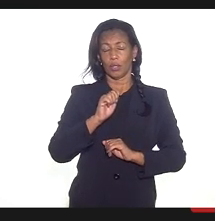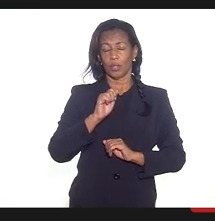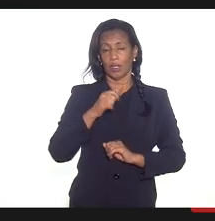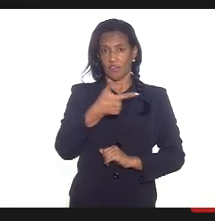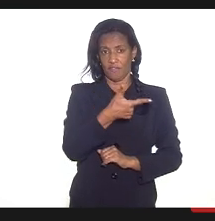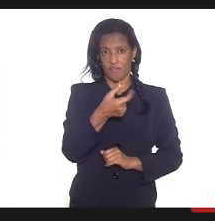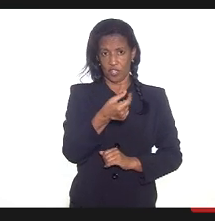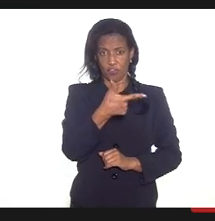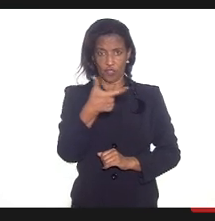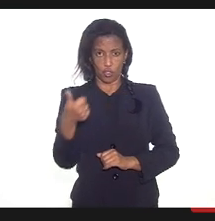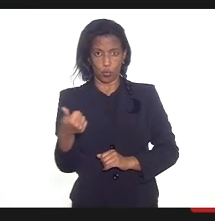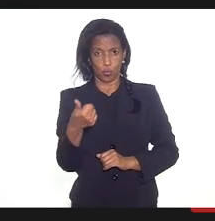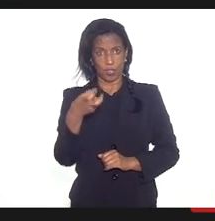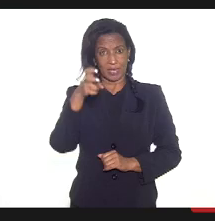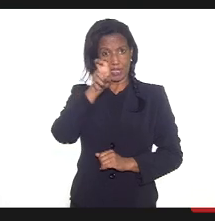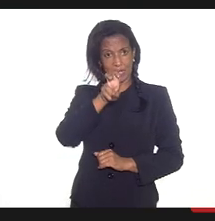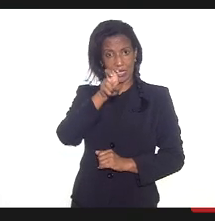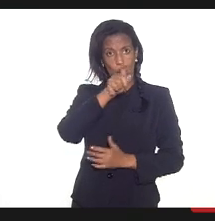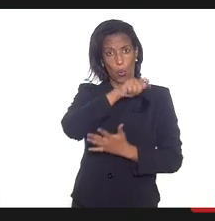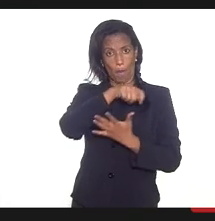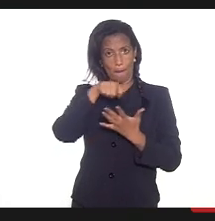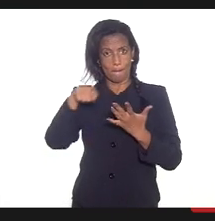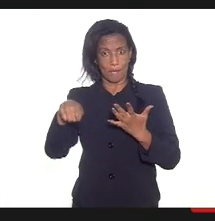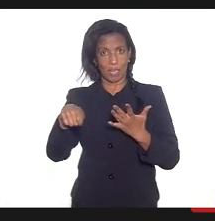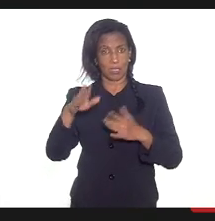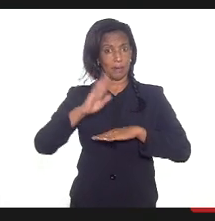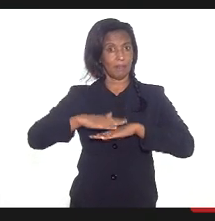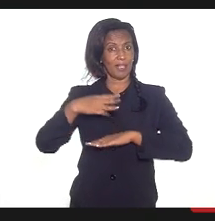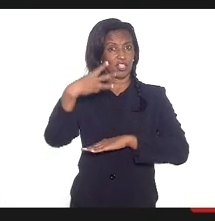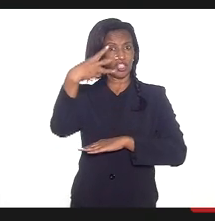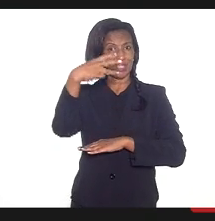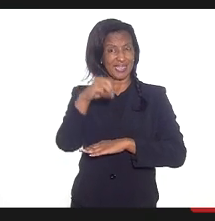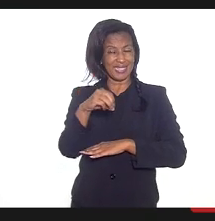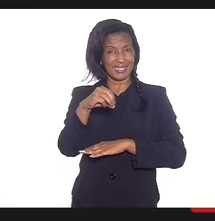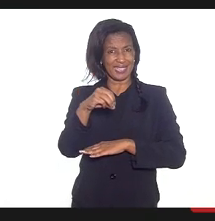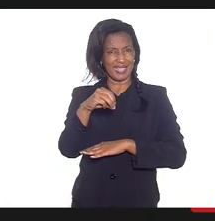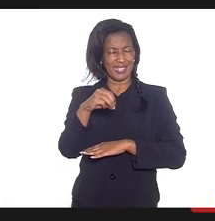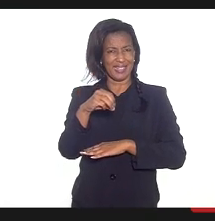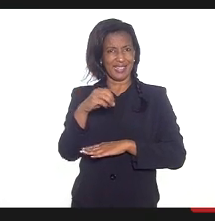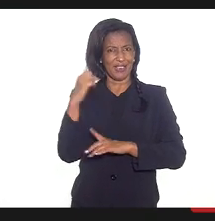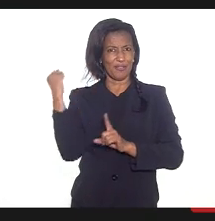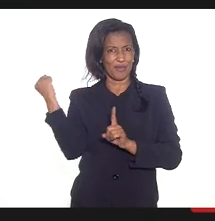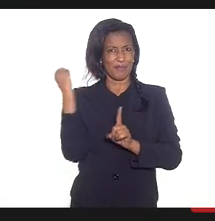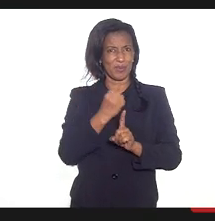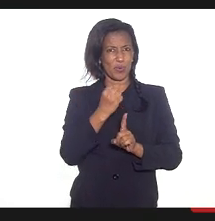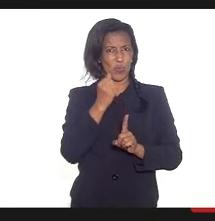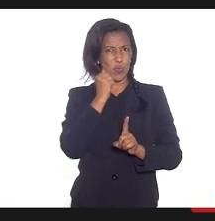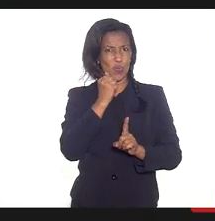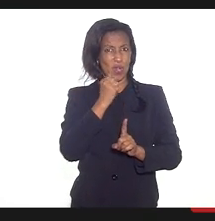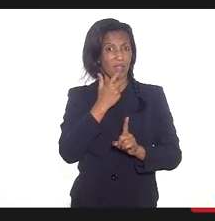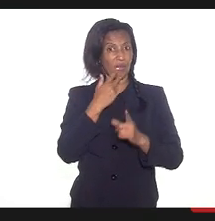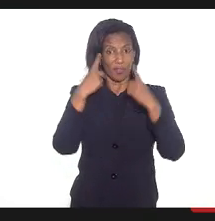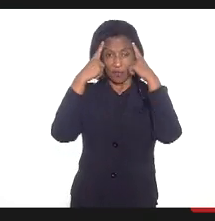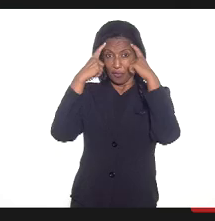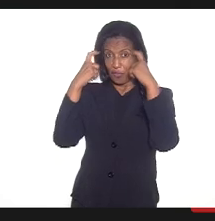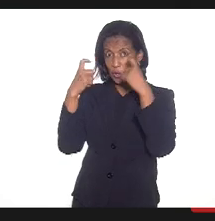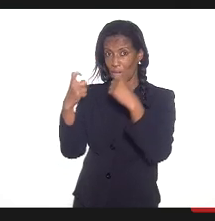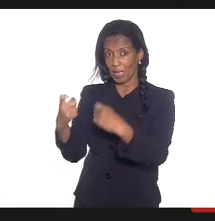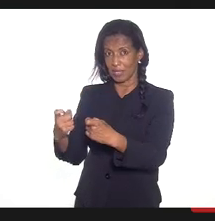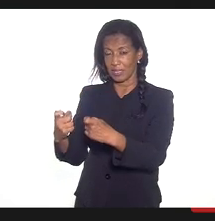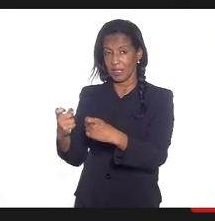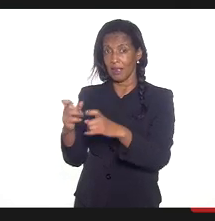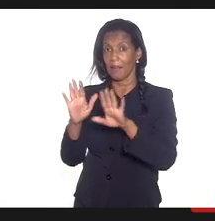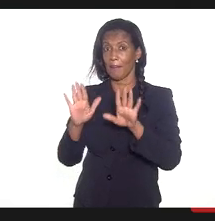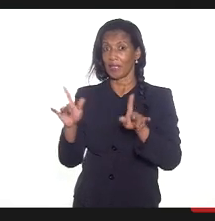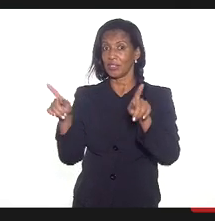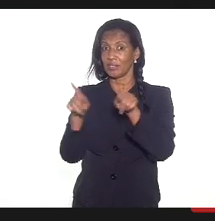2021, já temos mais de 30 casos de feminicídio, porque a gente está tratando aqui de violência, mas também